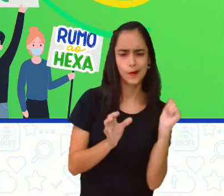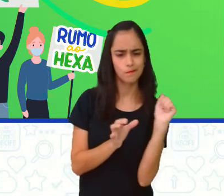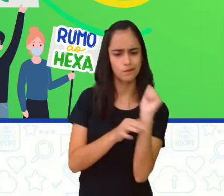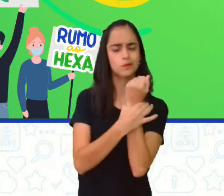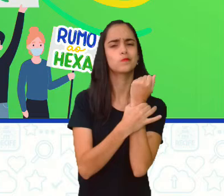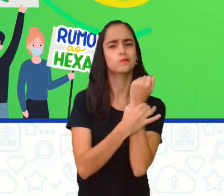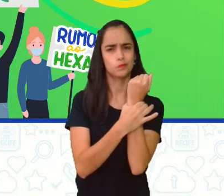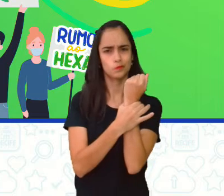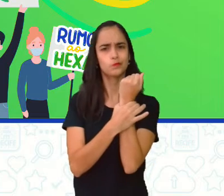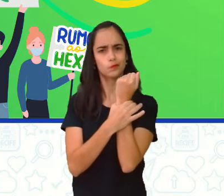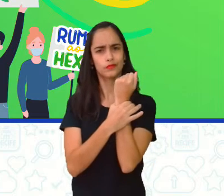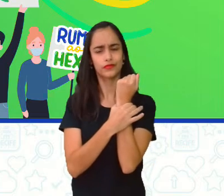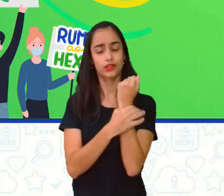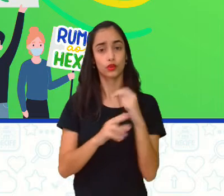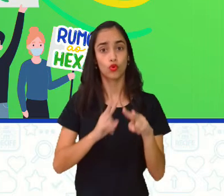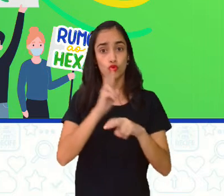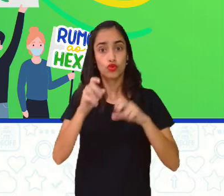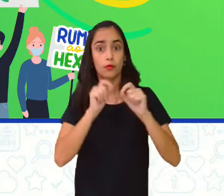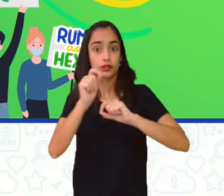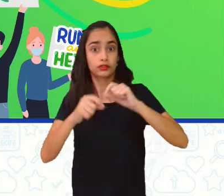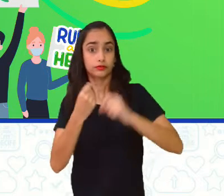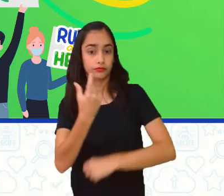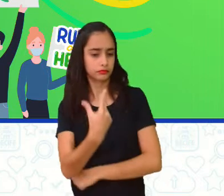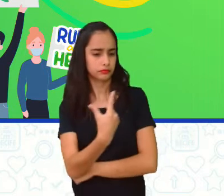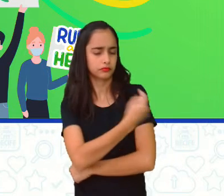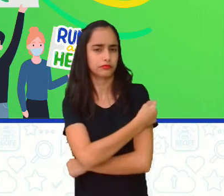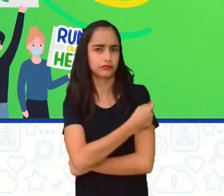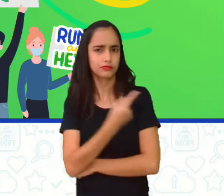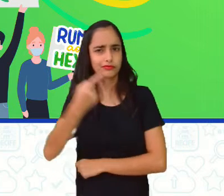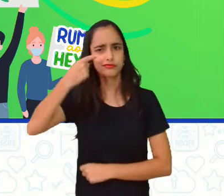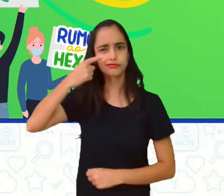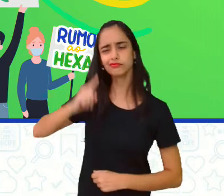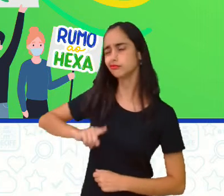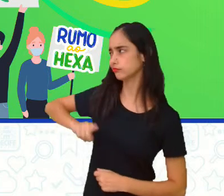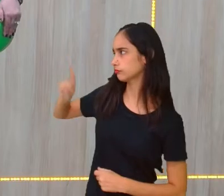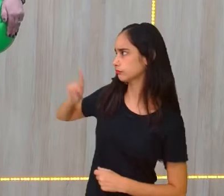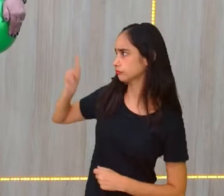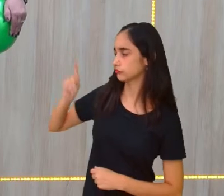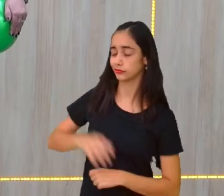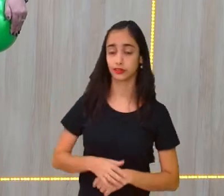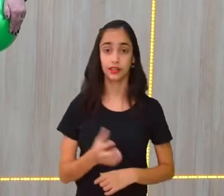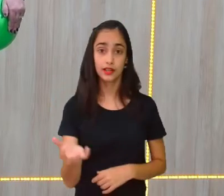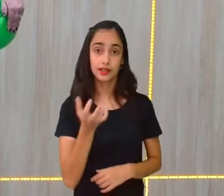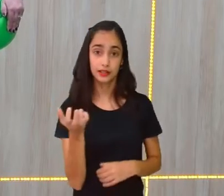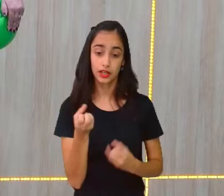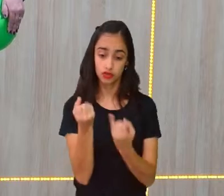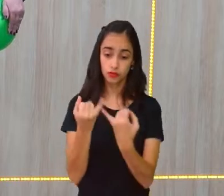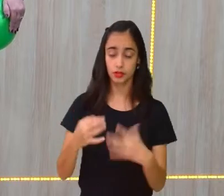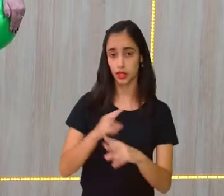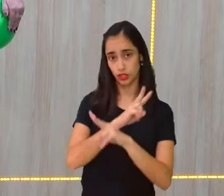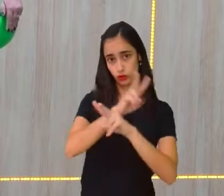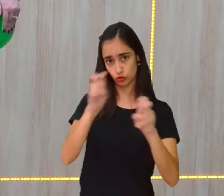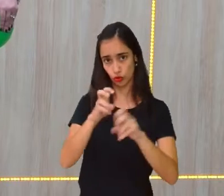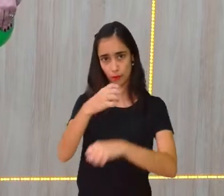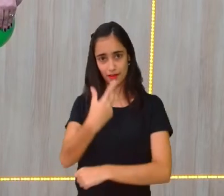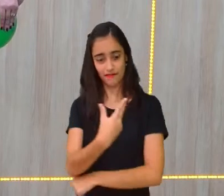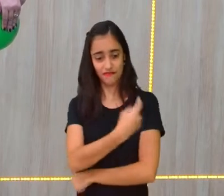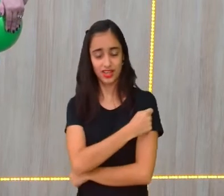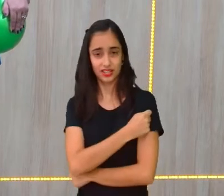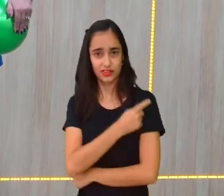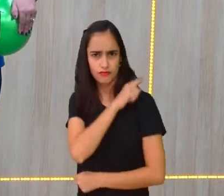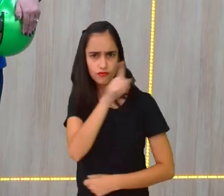com a questão aí da imunidade. Eu estou chamando a atenção a questão das vacinas. Vocês devem estar